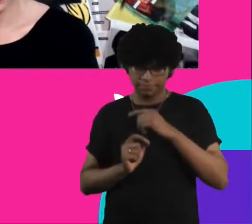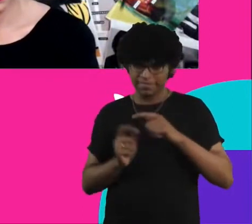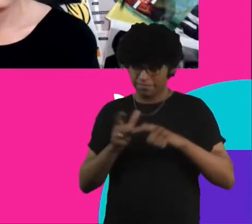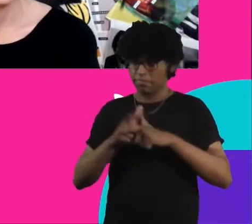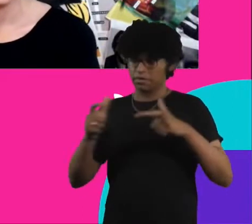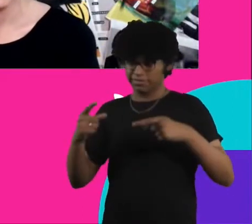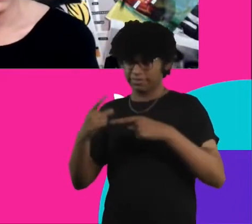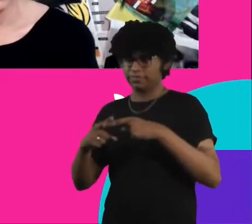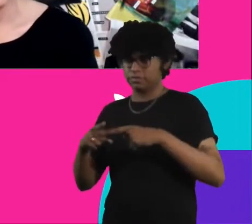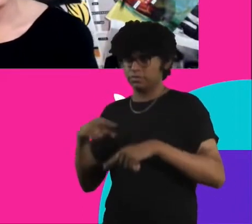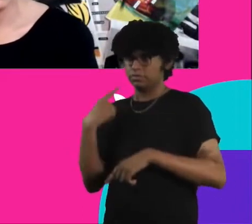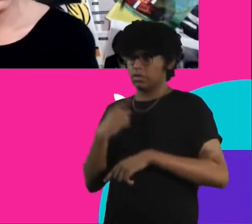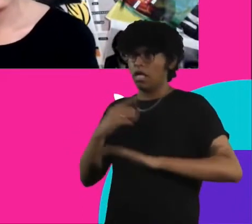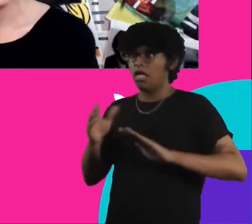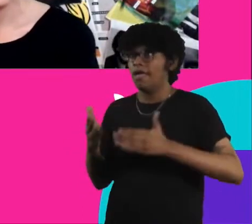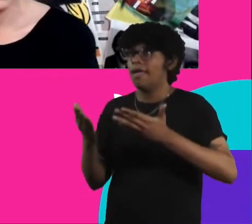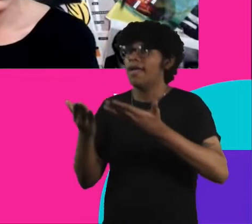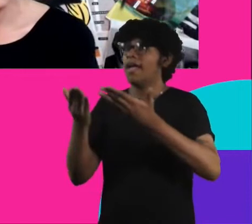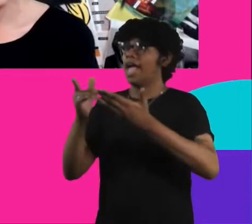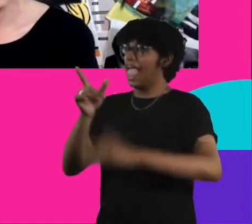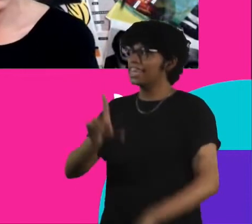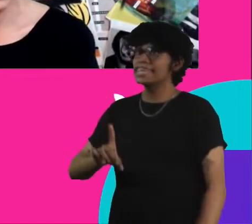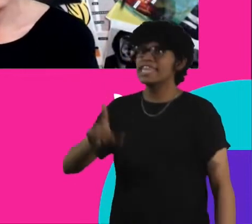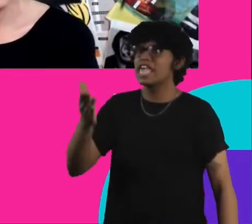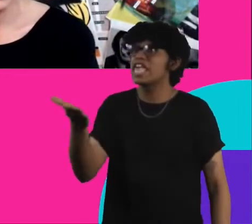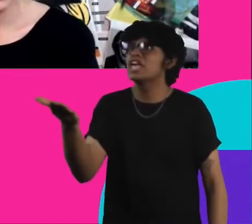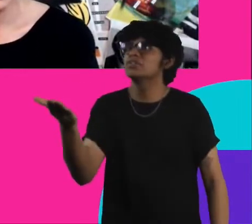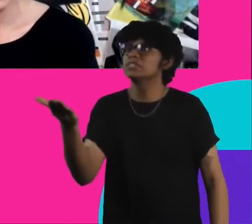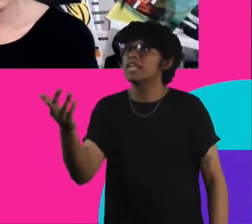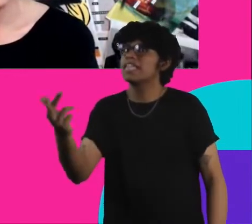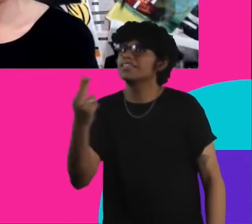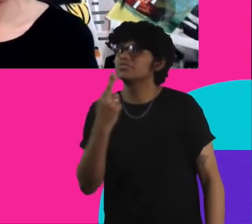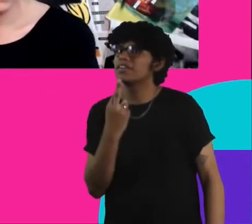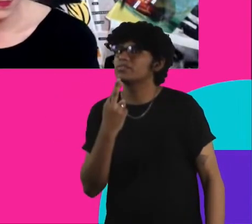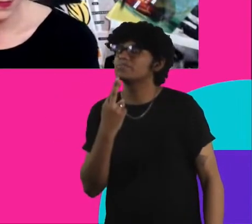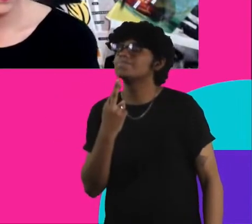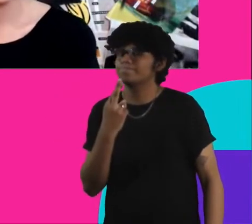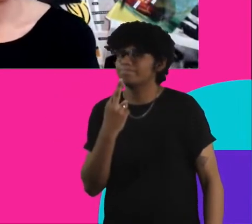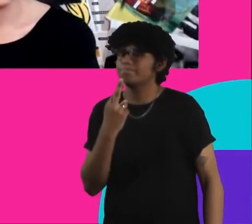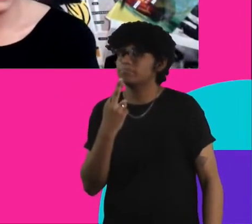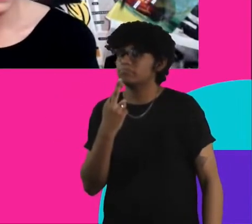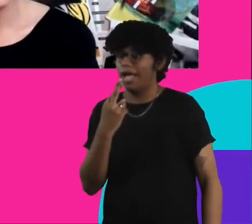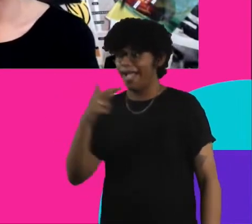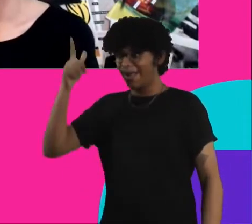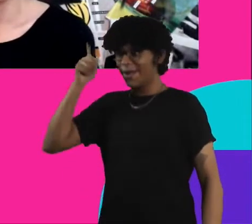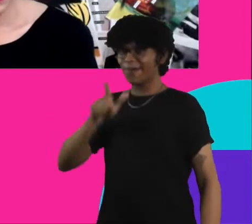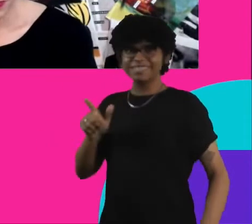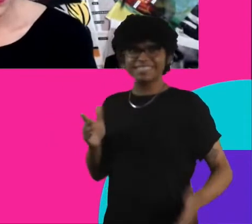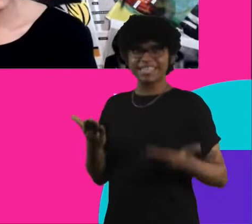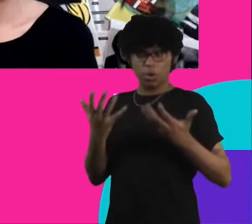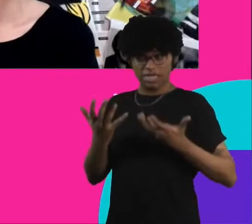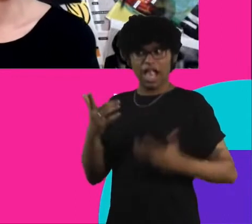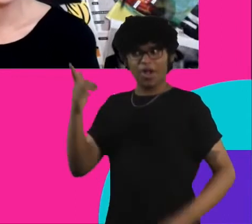gente glorifica, a gente endeusa o resultado. O conseguir. Ele